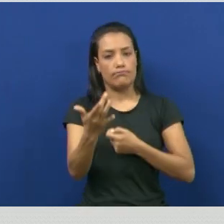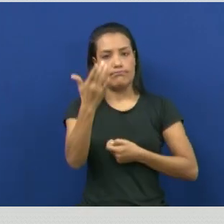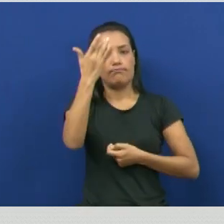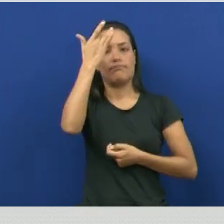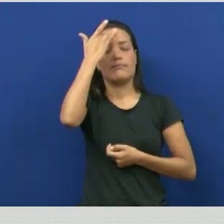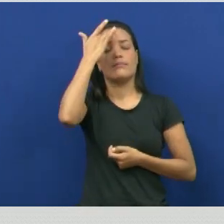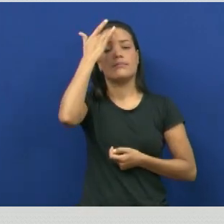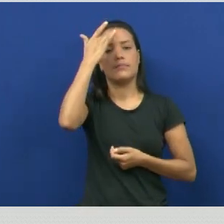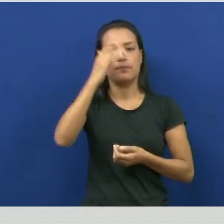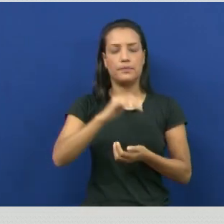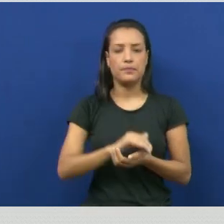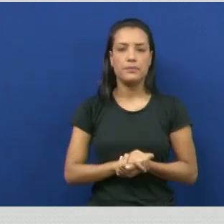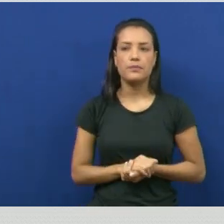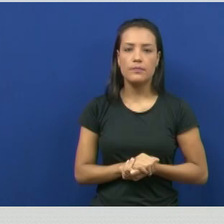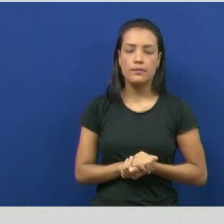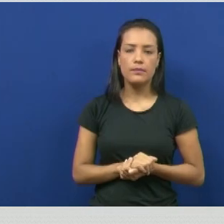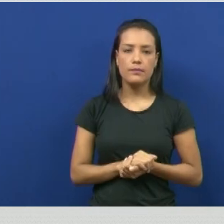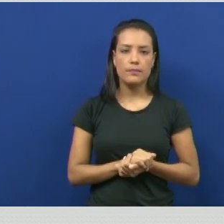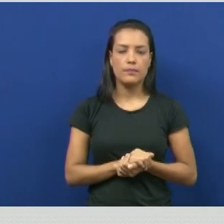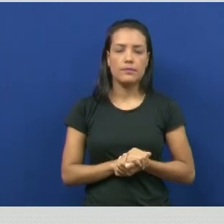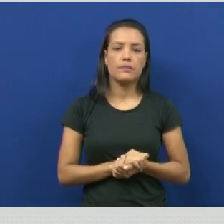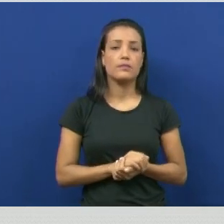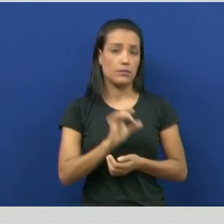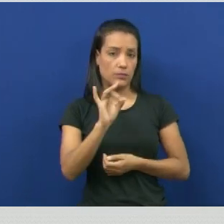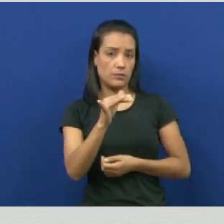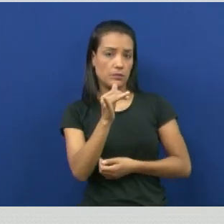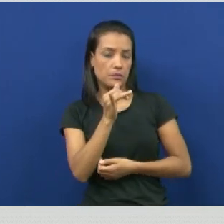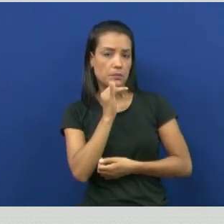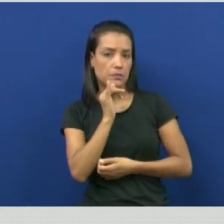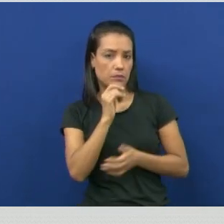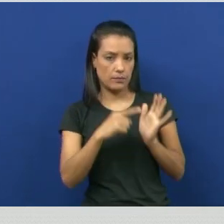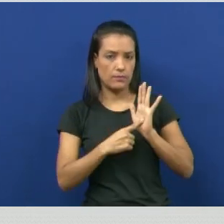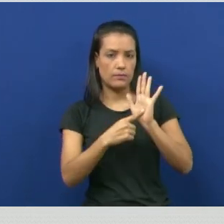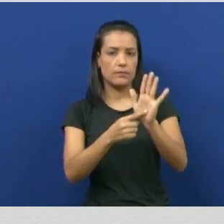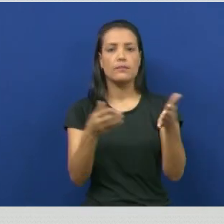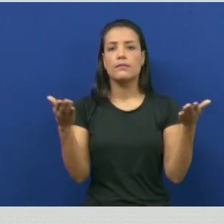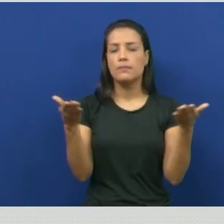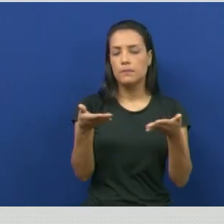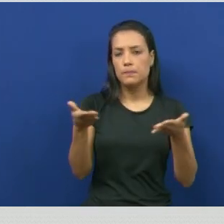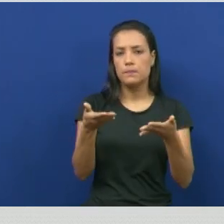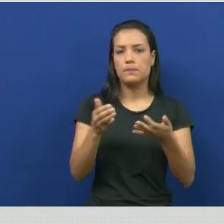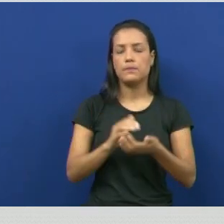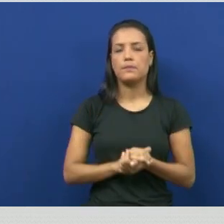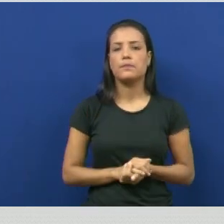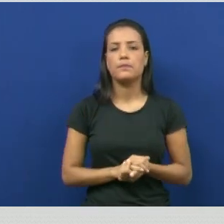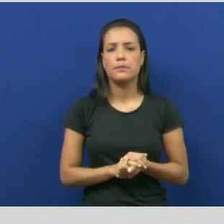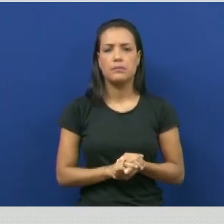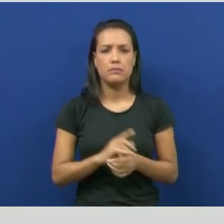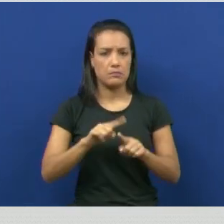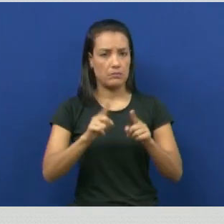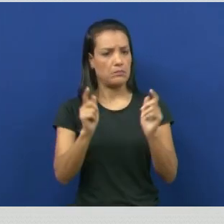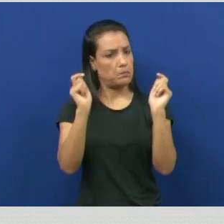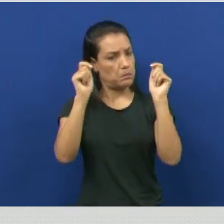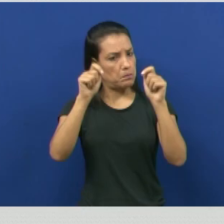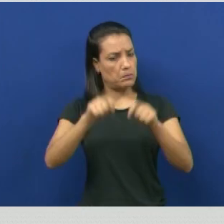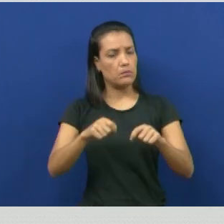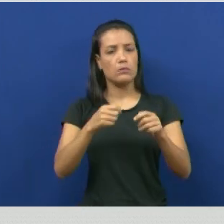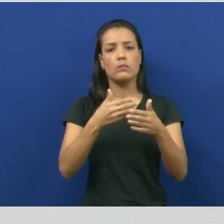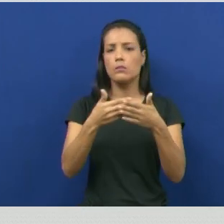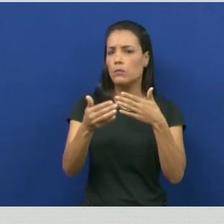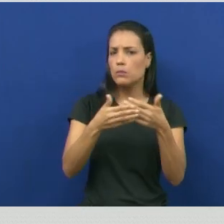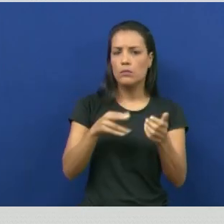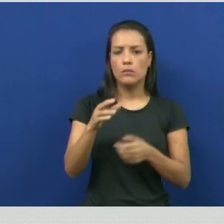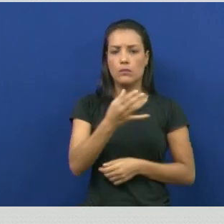tá? Eu coloquei ali um só para exemplificar, para vocês verem com um número, tá? Mas pode ser qualquer número acompanhando